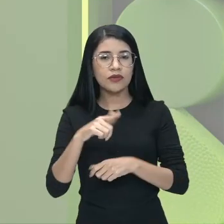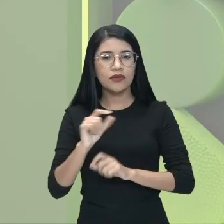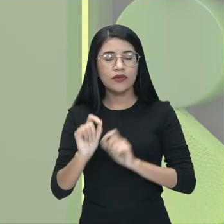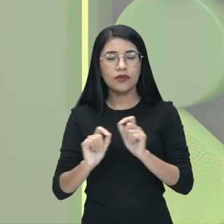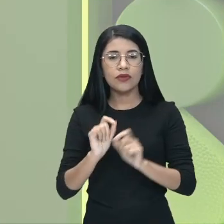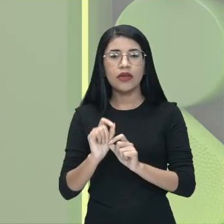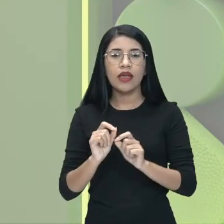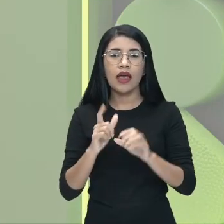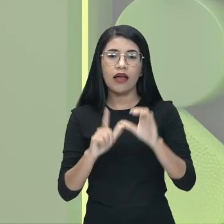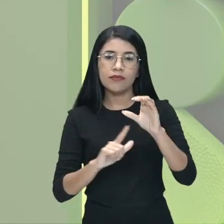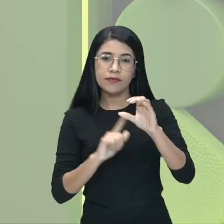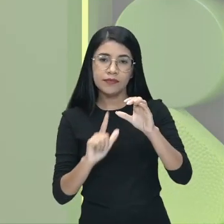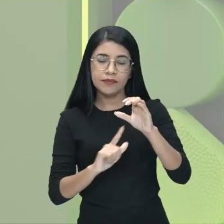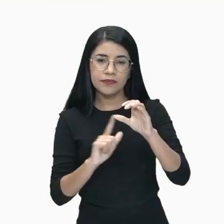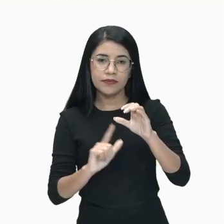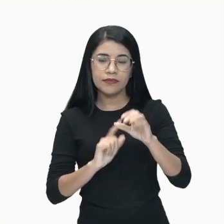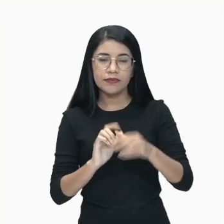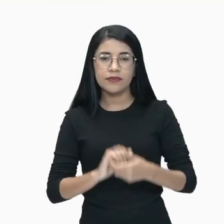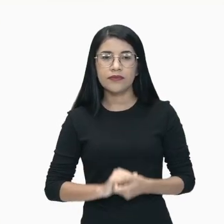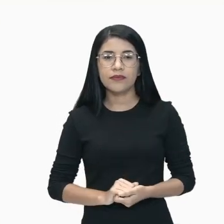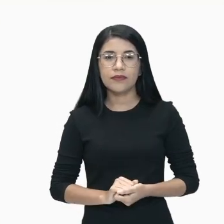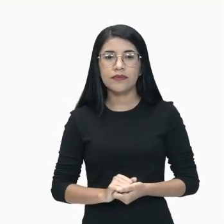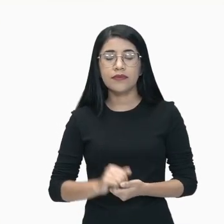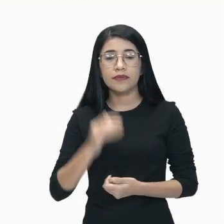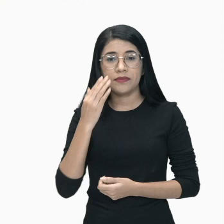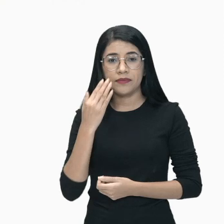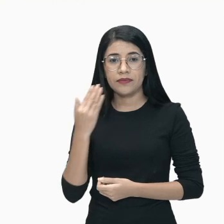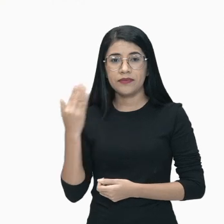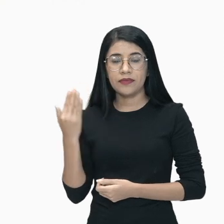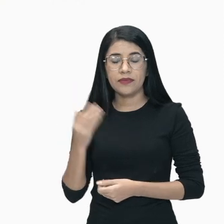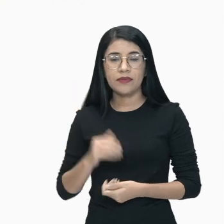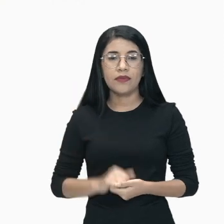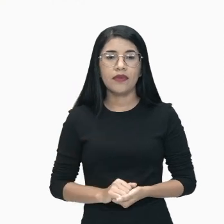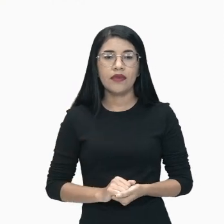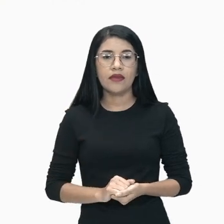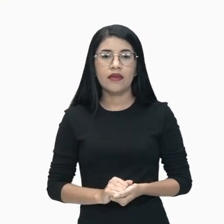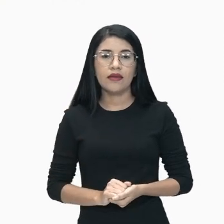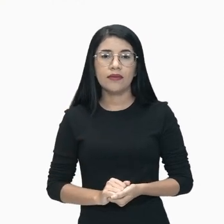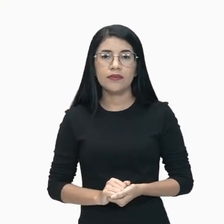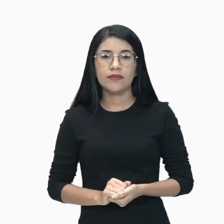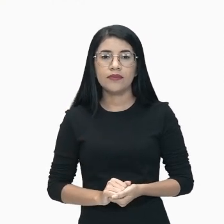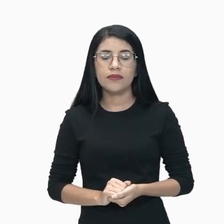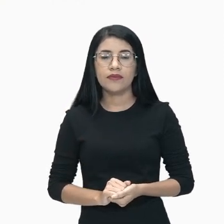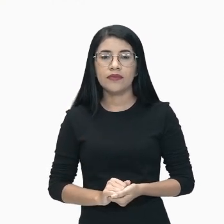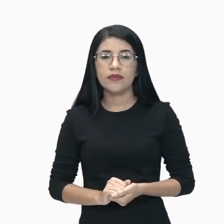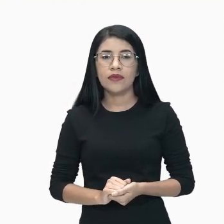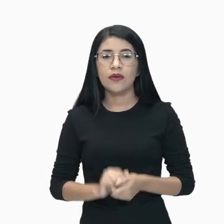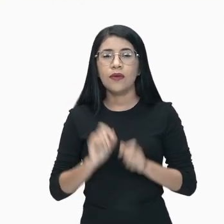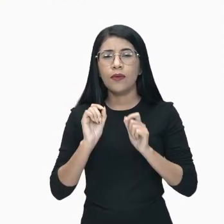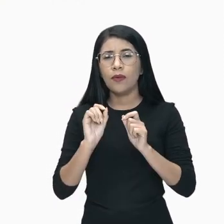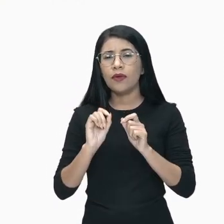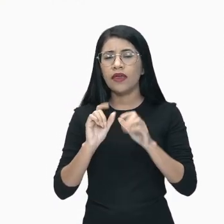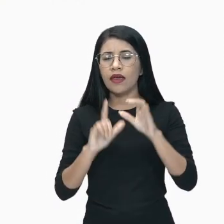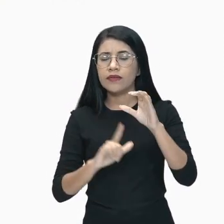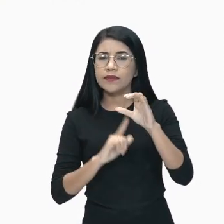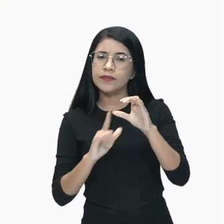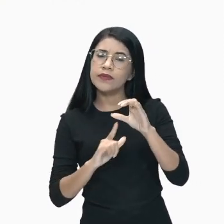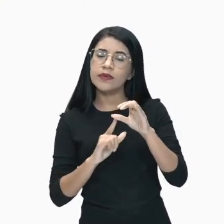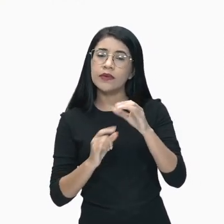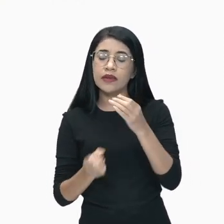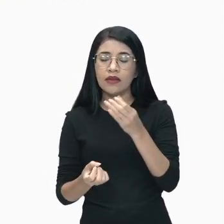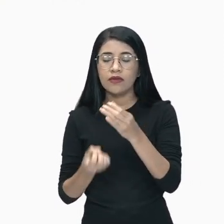da nossa lei de Coulomb. Começando então o seguinte, olha só. A lei de Coulomb, ela foi